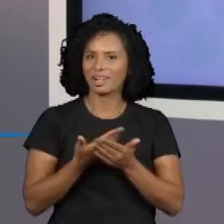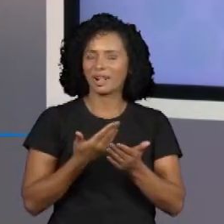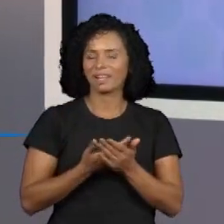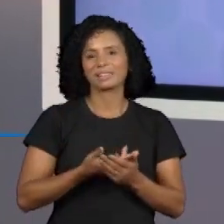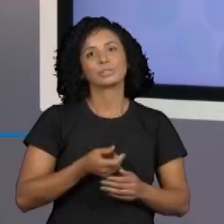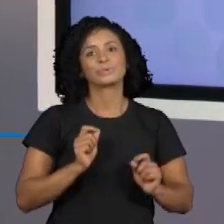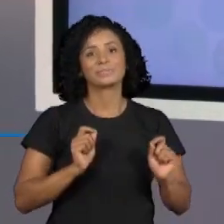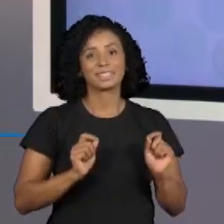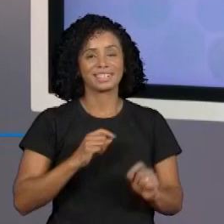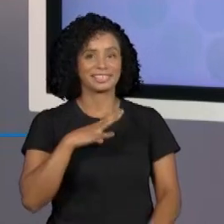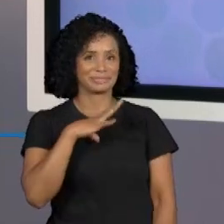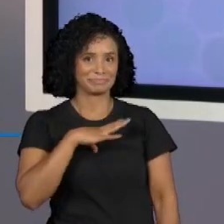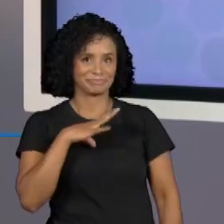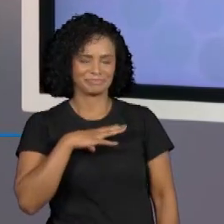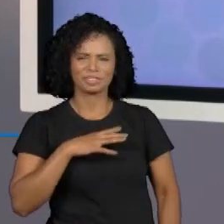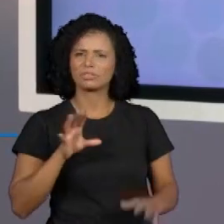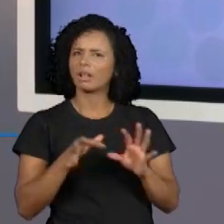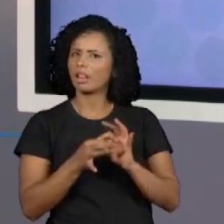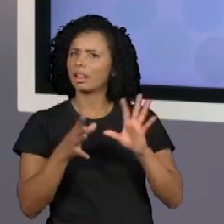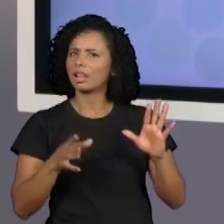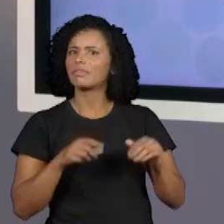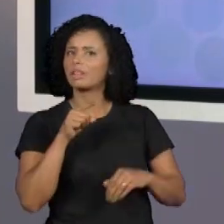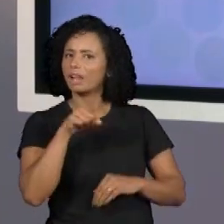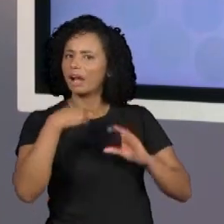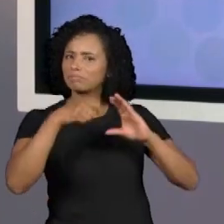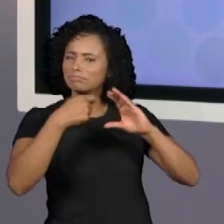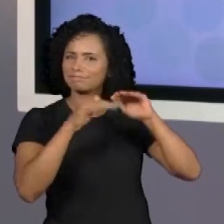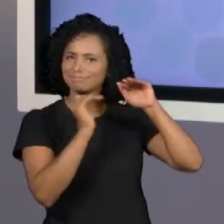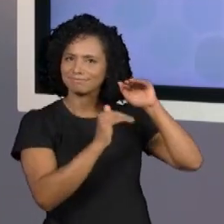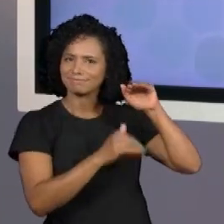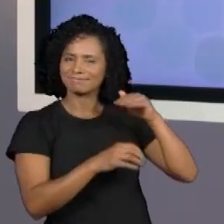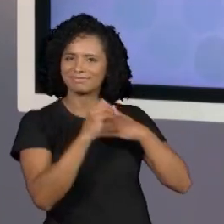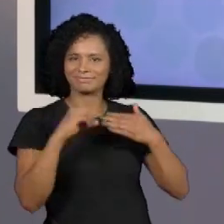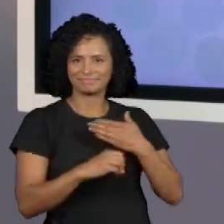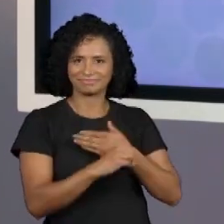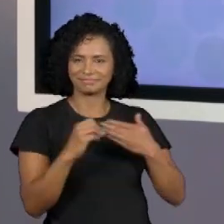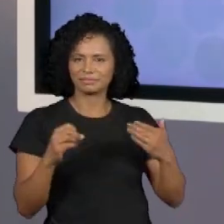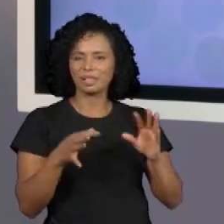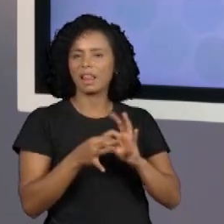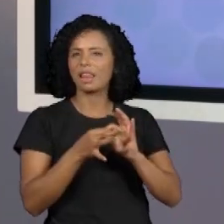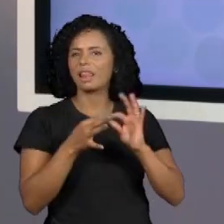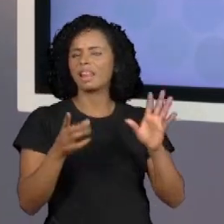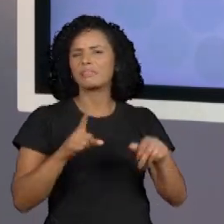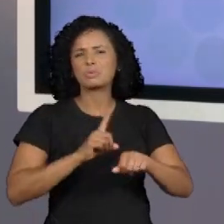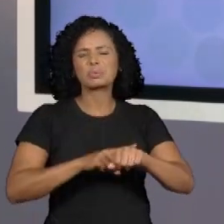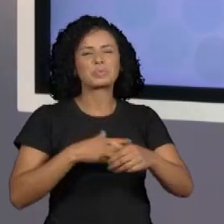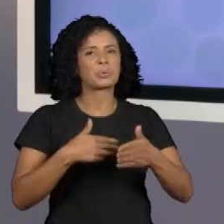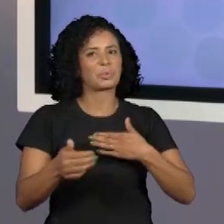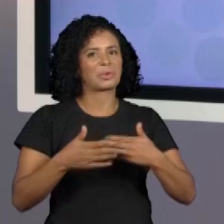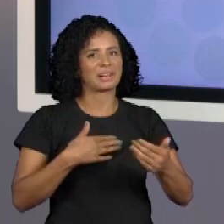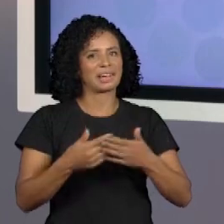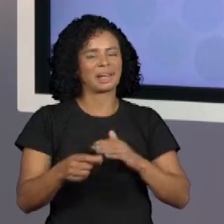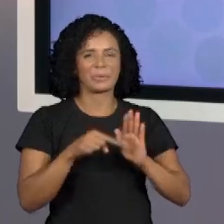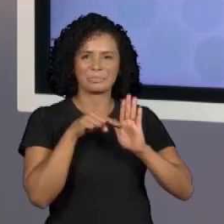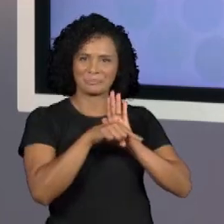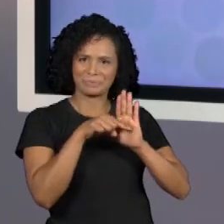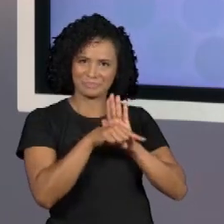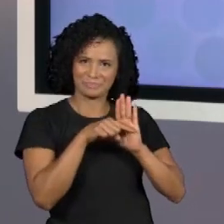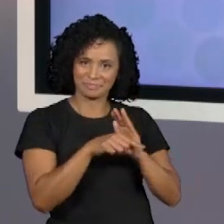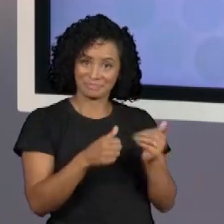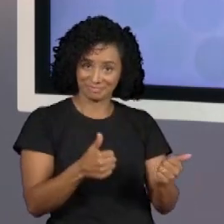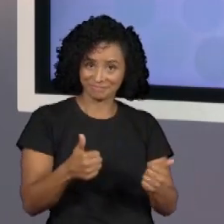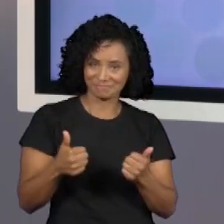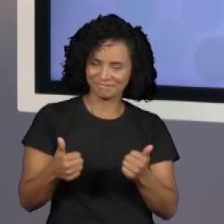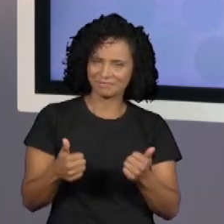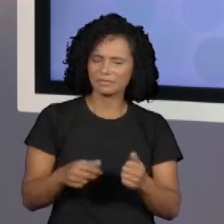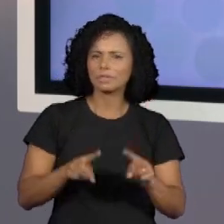estará disponível no repositório do aplicativo do Centro de Mídias aí para quando vocês quiserem consultar esse conteúdo. Então vamos ver